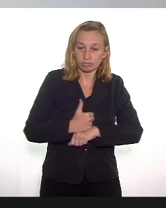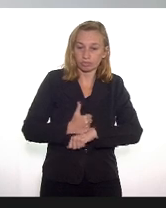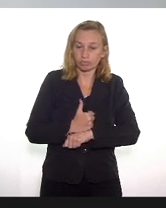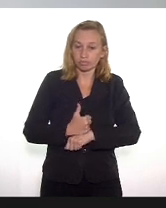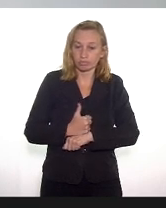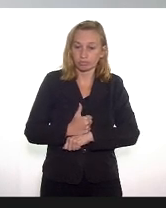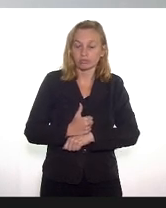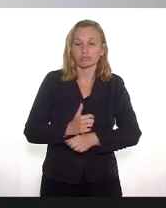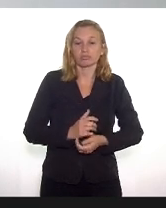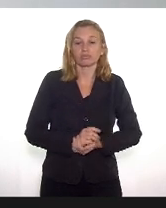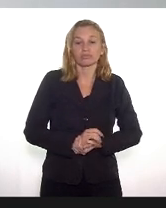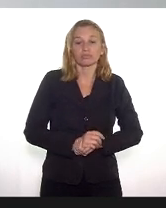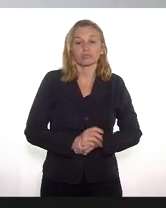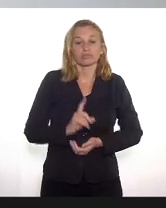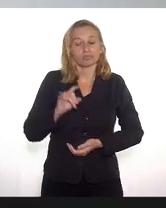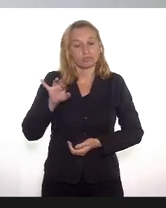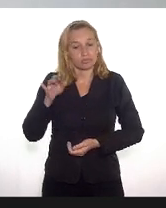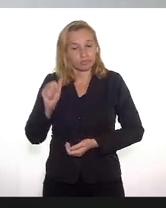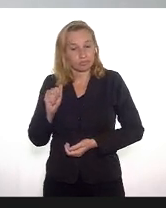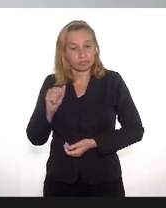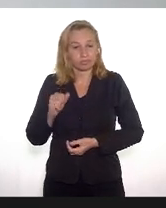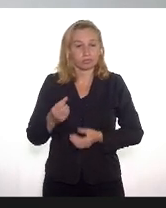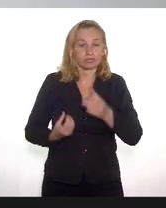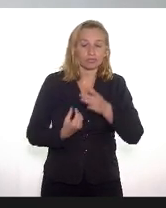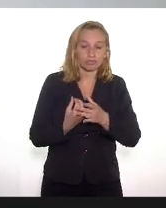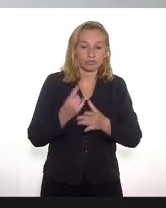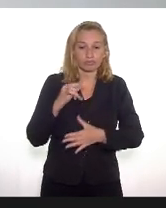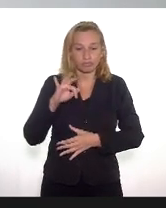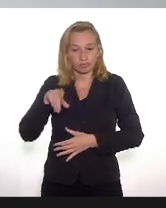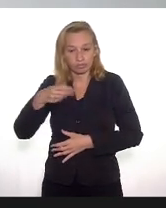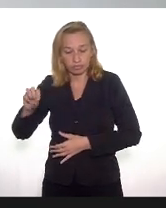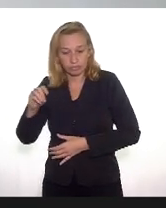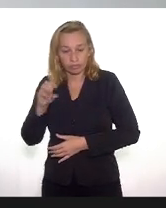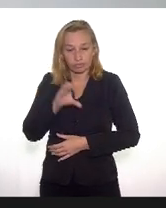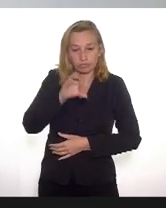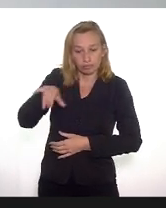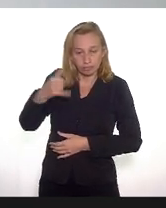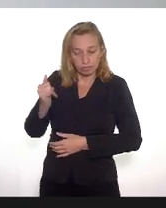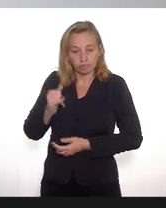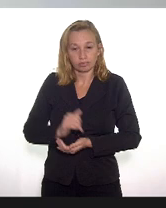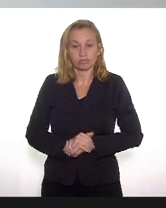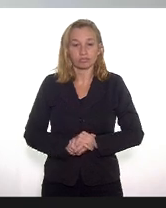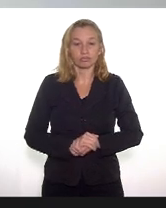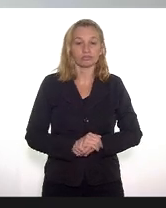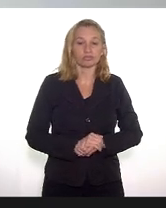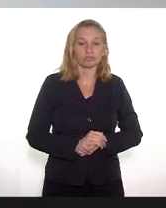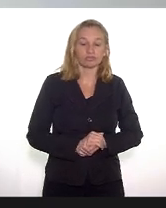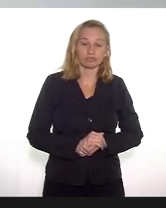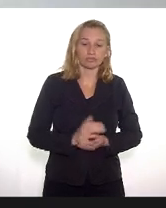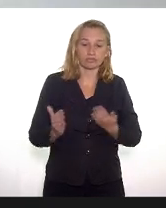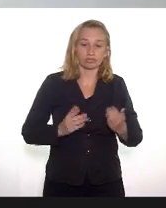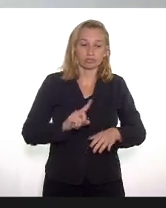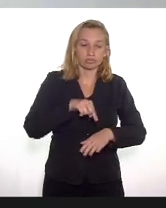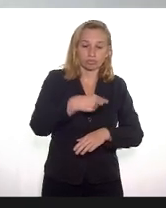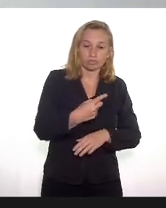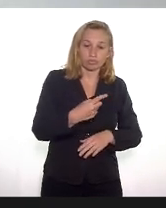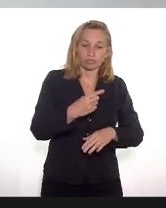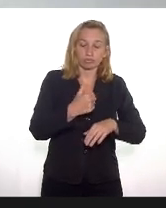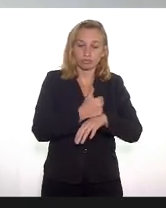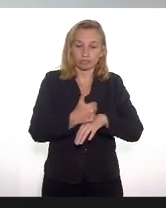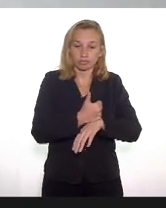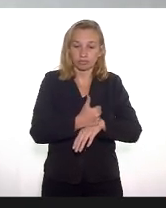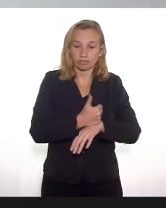fazem a tutoria na Fundação CCERJ essa equiparação com os demais profissionais da educação